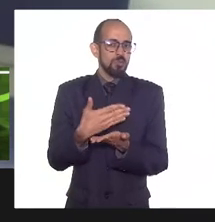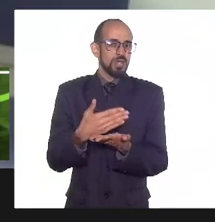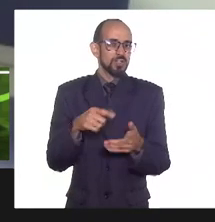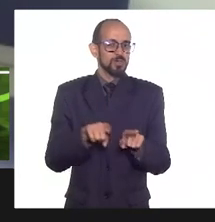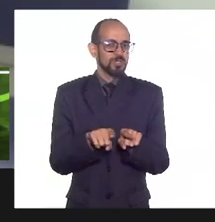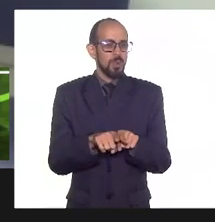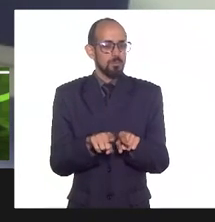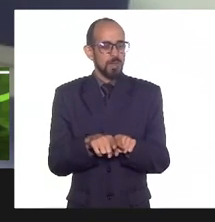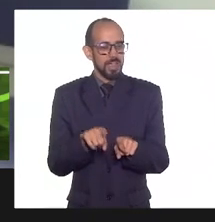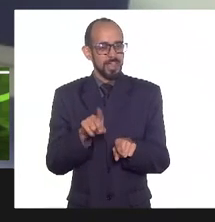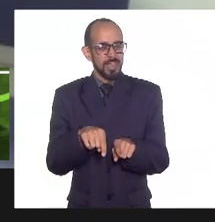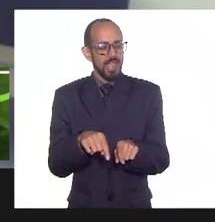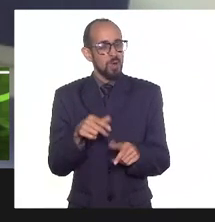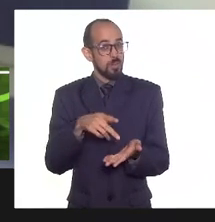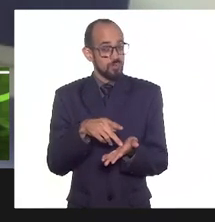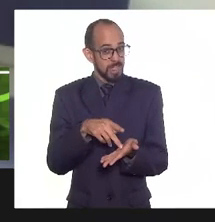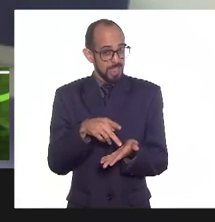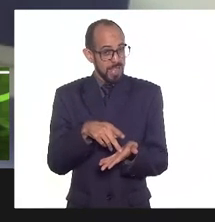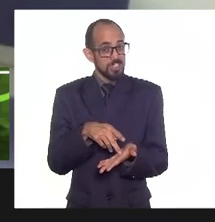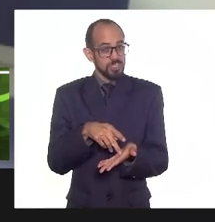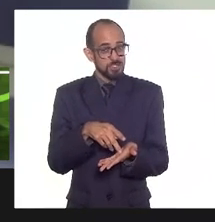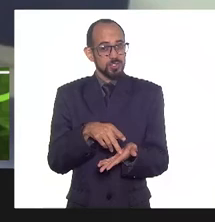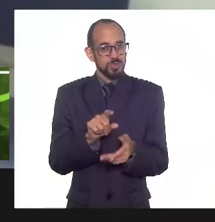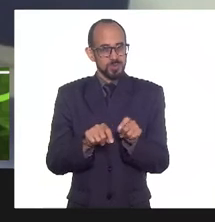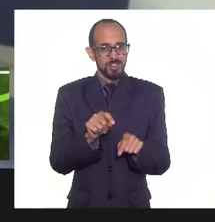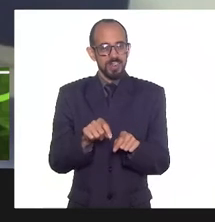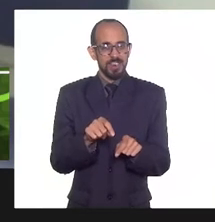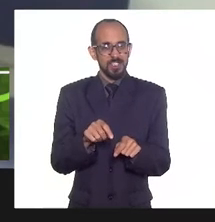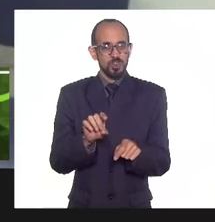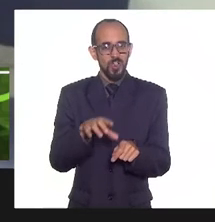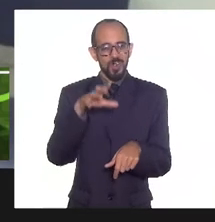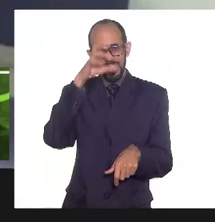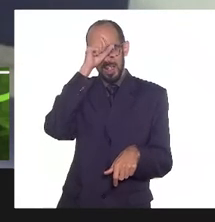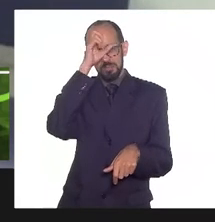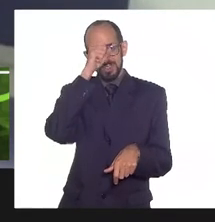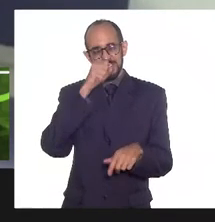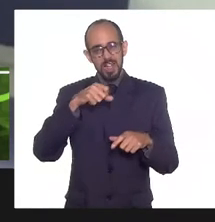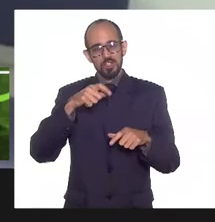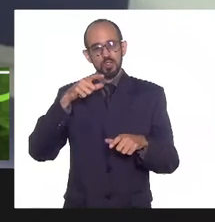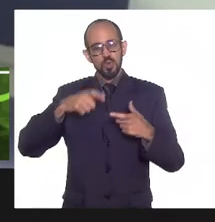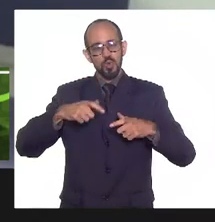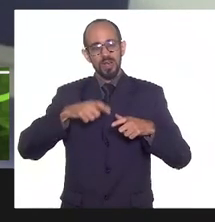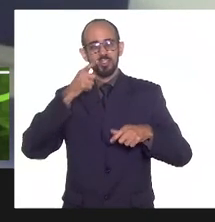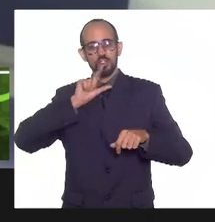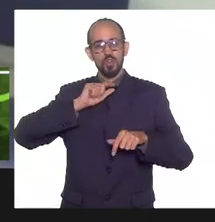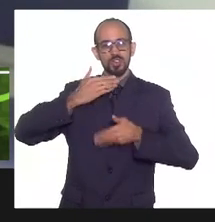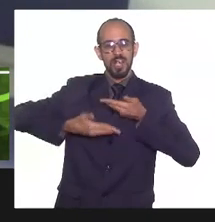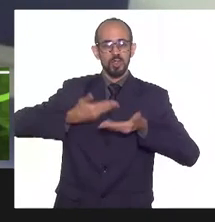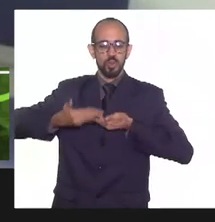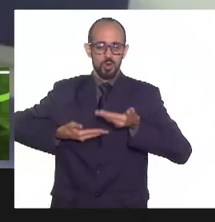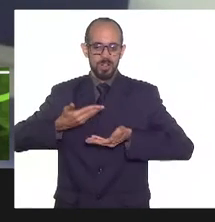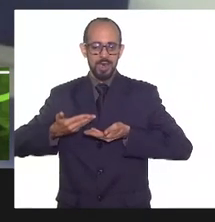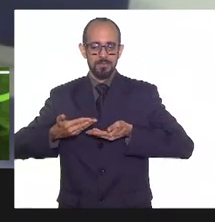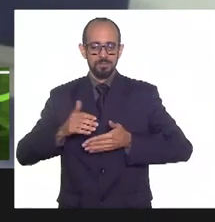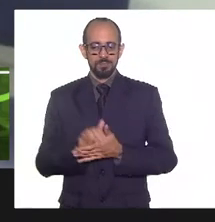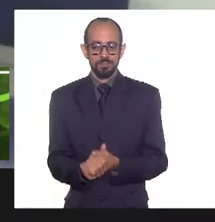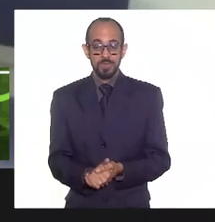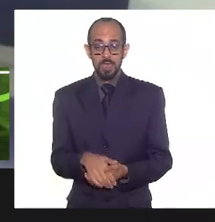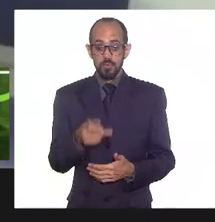fato é uma grande verdade só existe aprendizagem quando a gente consegue trocar e aí falando né